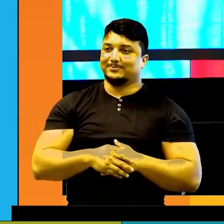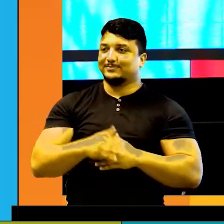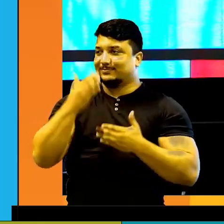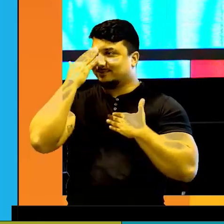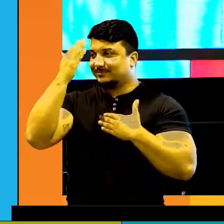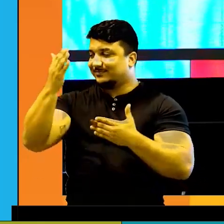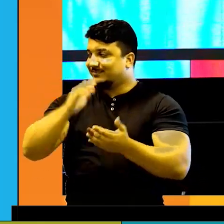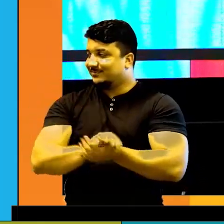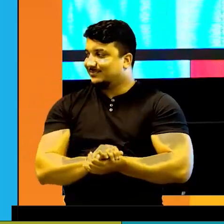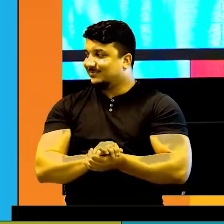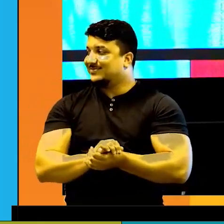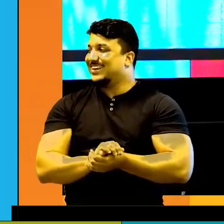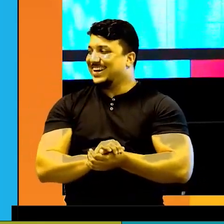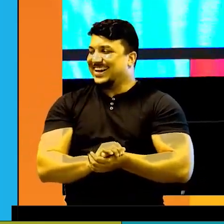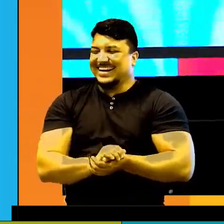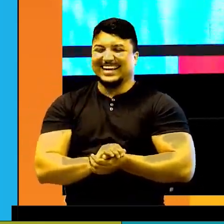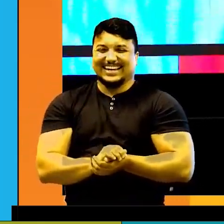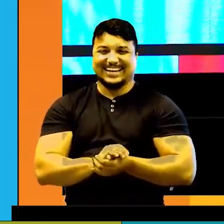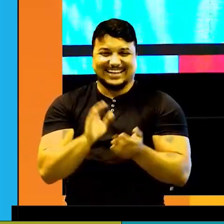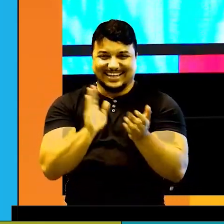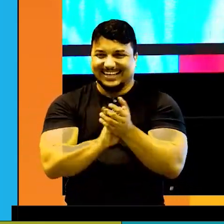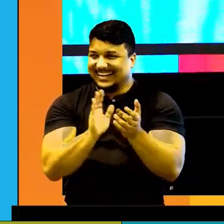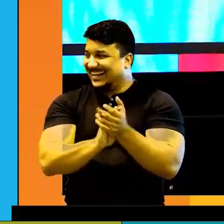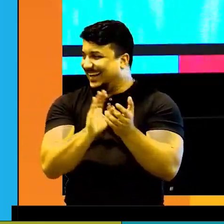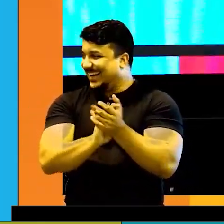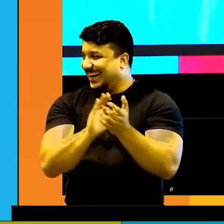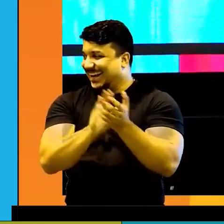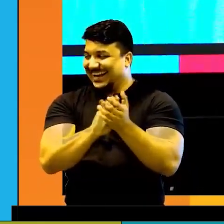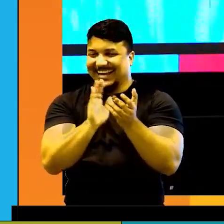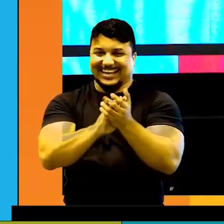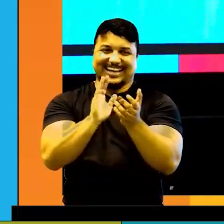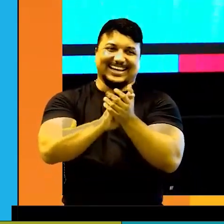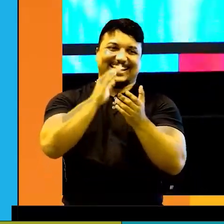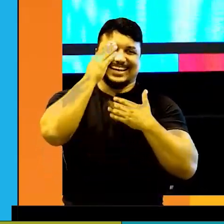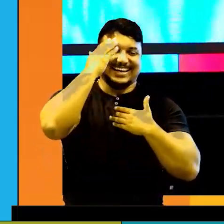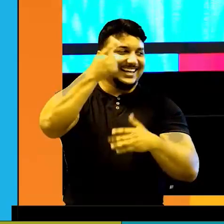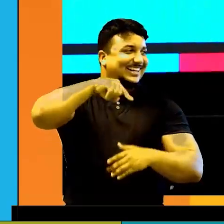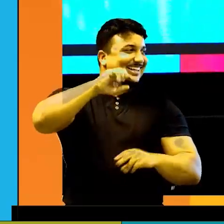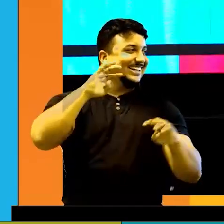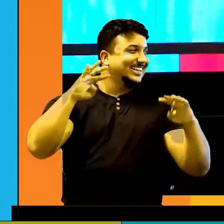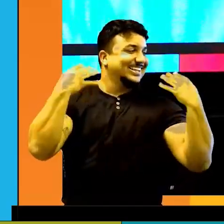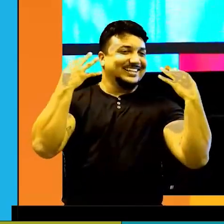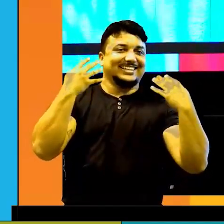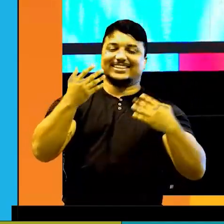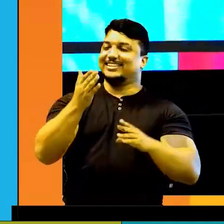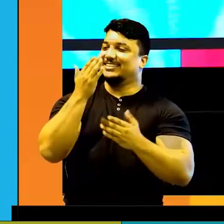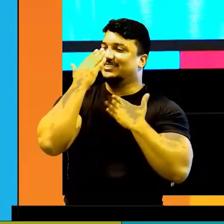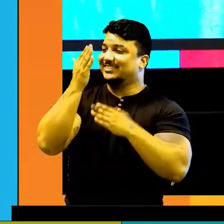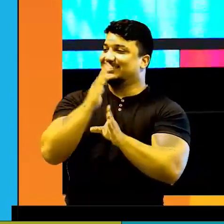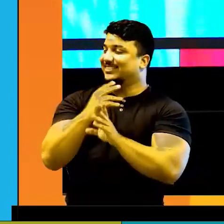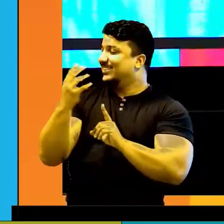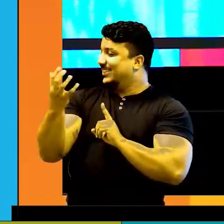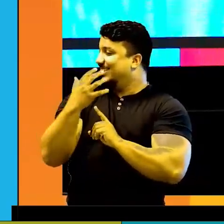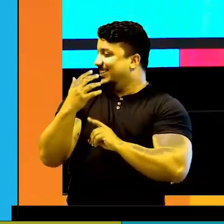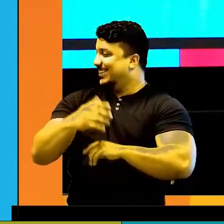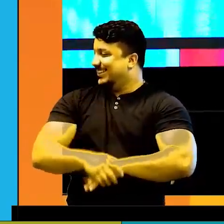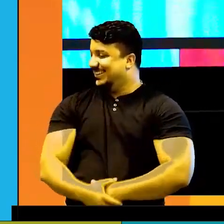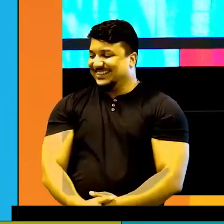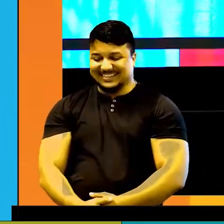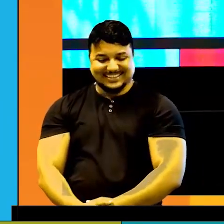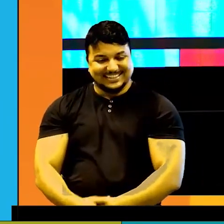moçada. Pessoal, muito obrigado pela atenção de vocês. Muito obrigado pelo estímulo, viu? Muito obrigado pelo